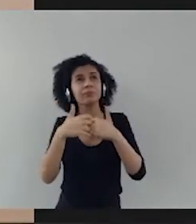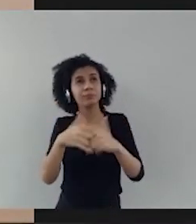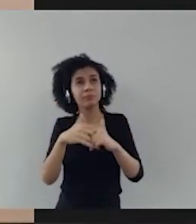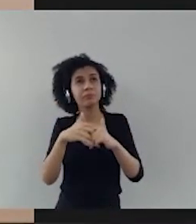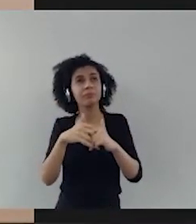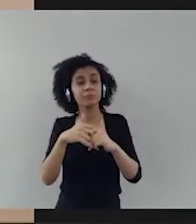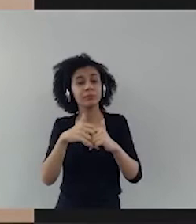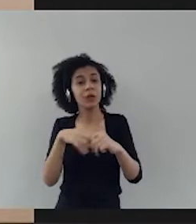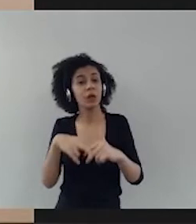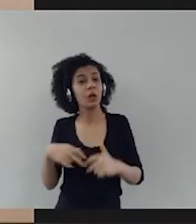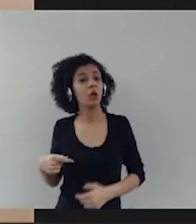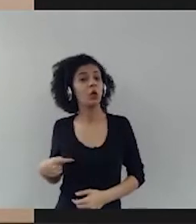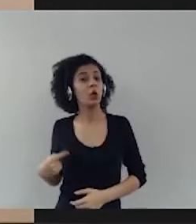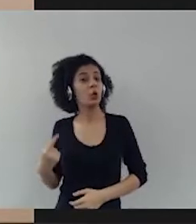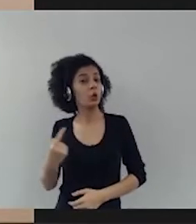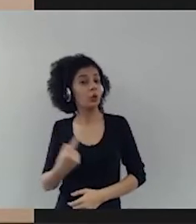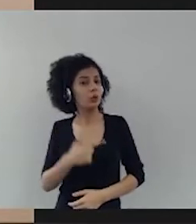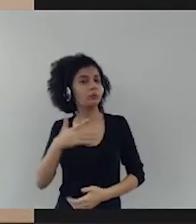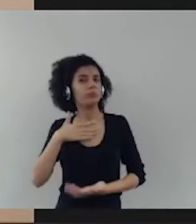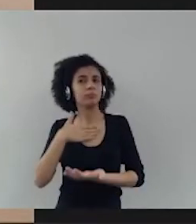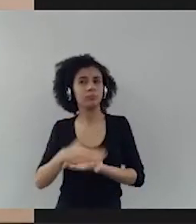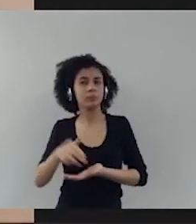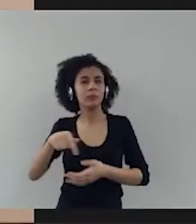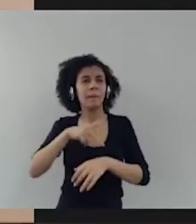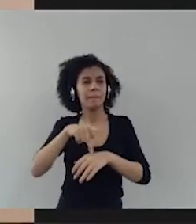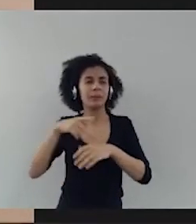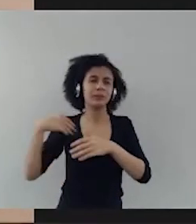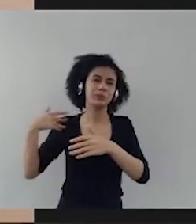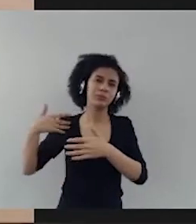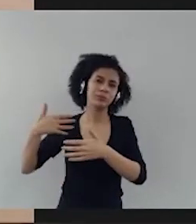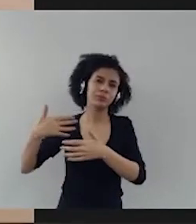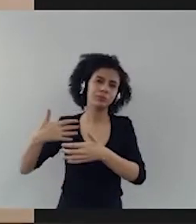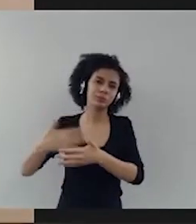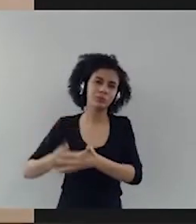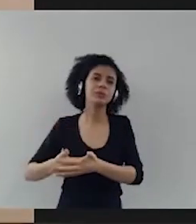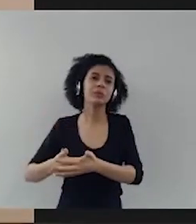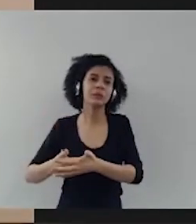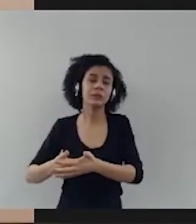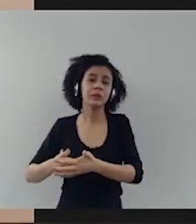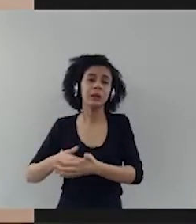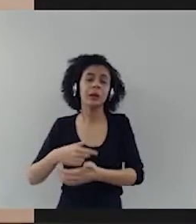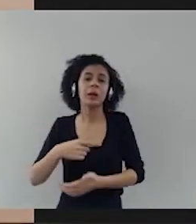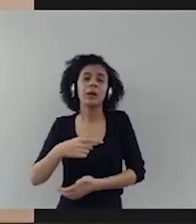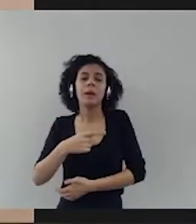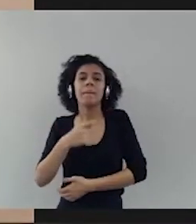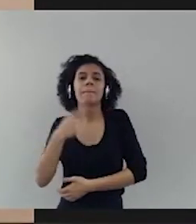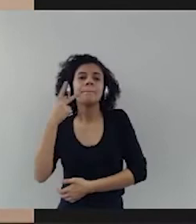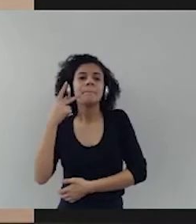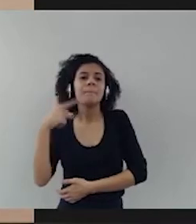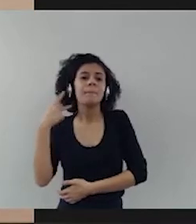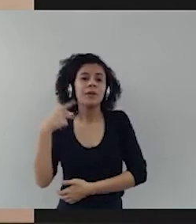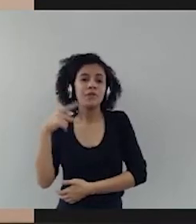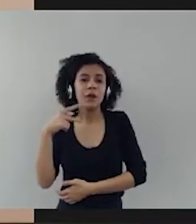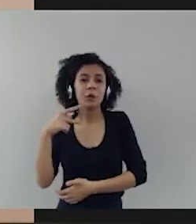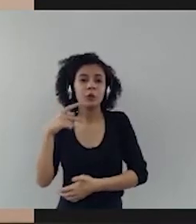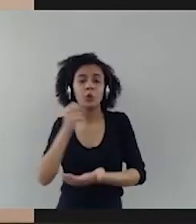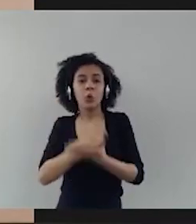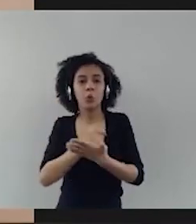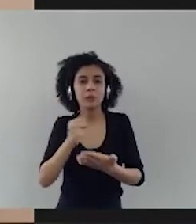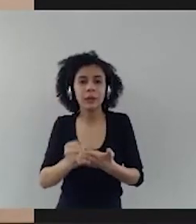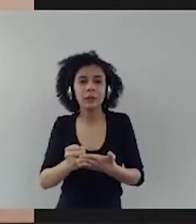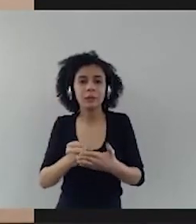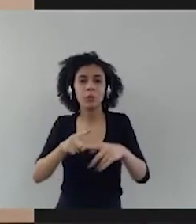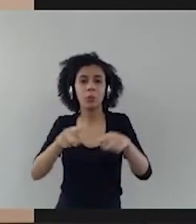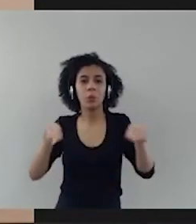nós tivemos iniciativas ao longo do país de prefeituras que contrataram hotéis e quartos